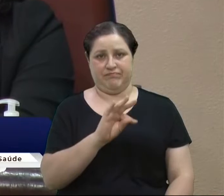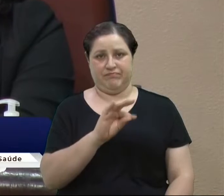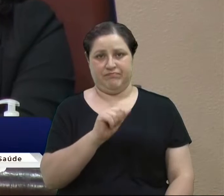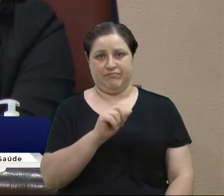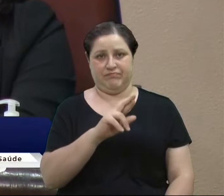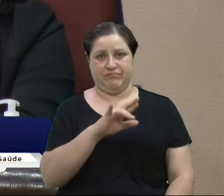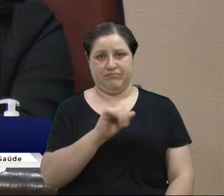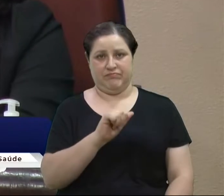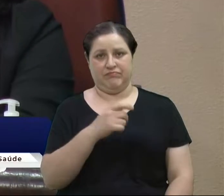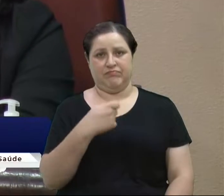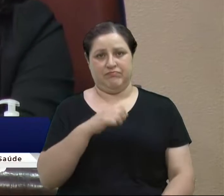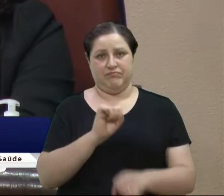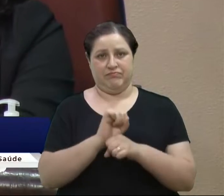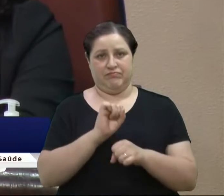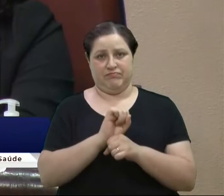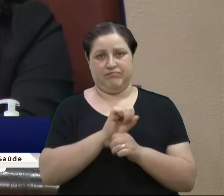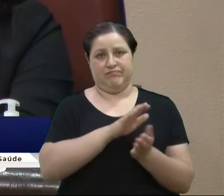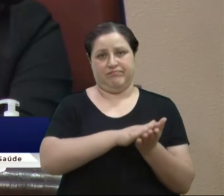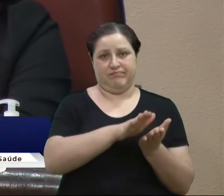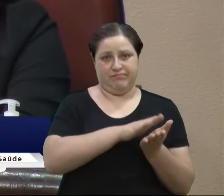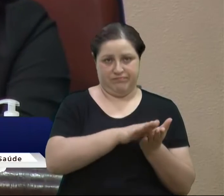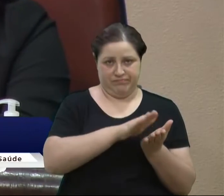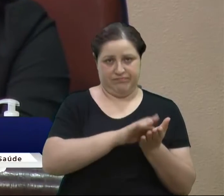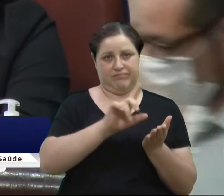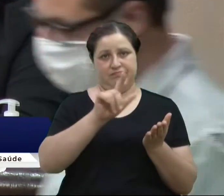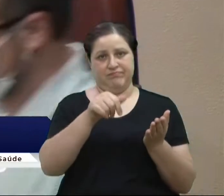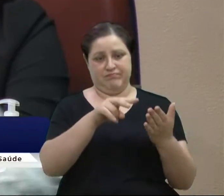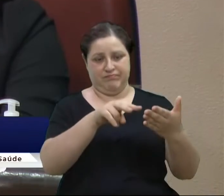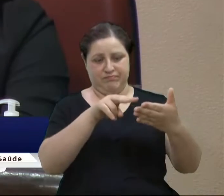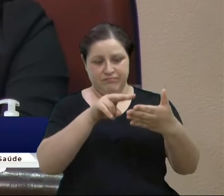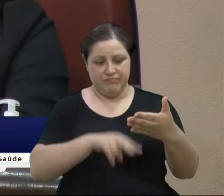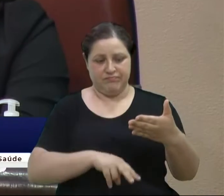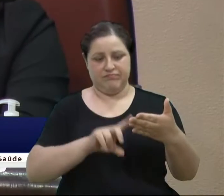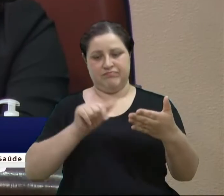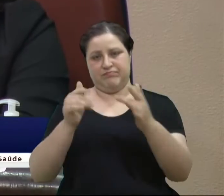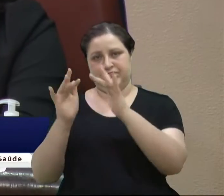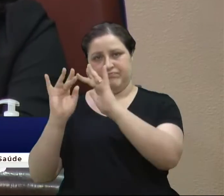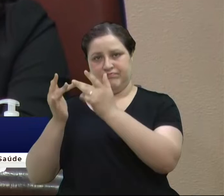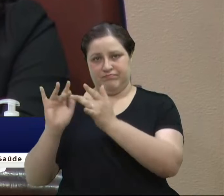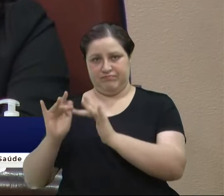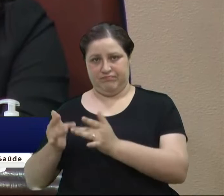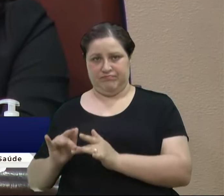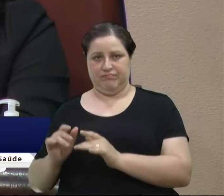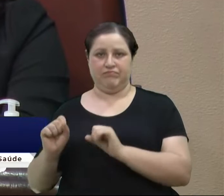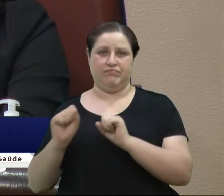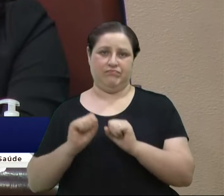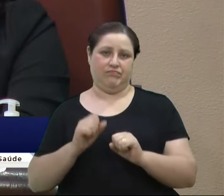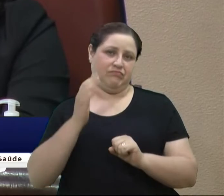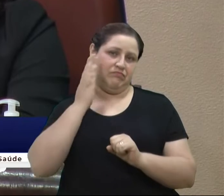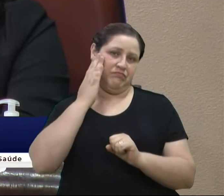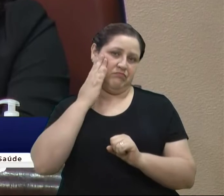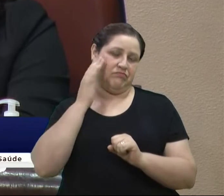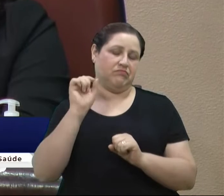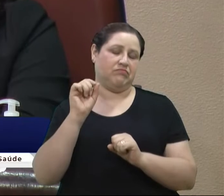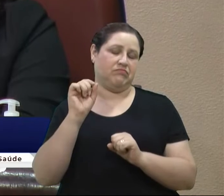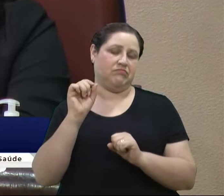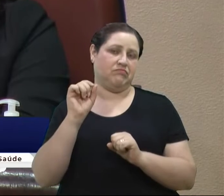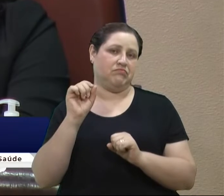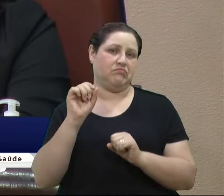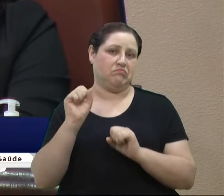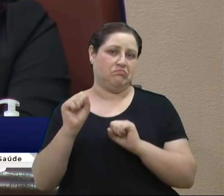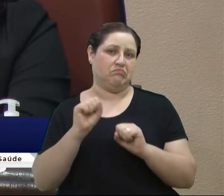precisa da publicação dela para depois fazer as articulações. Então, a gente sabe que pode vir a